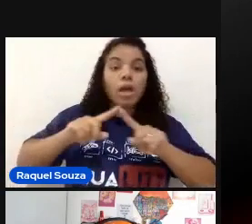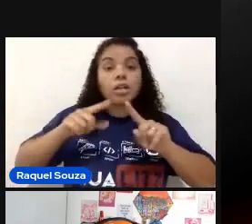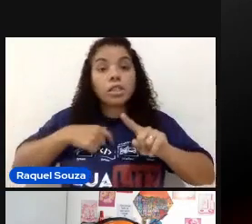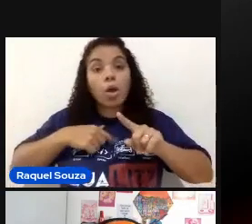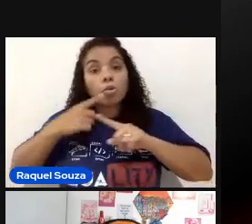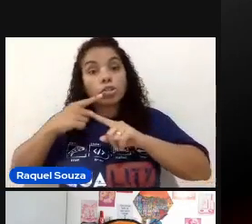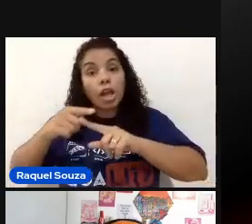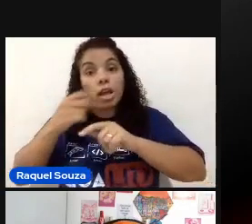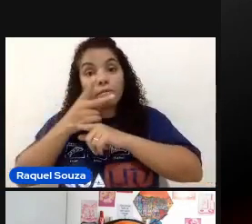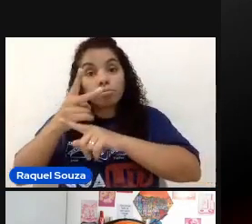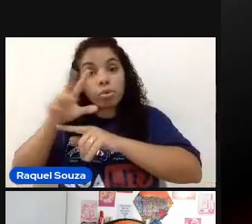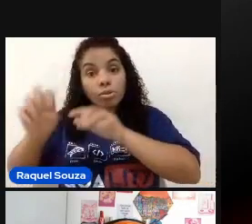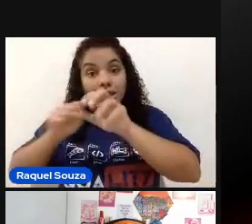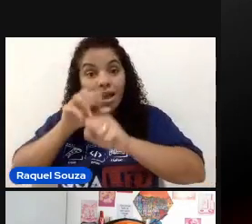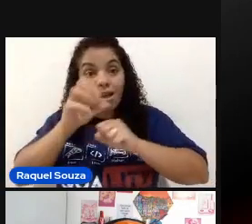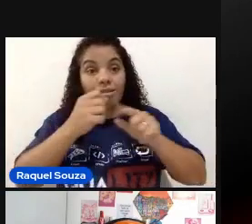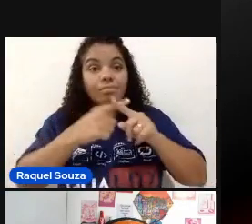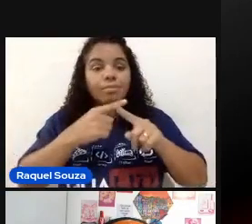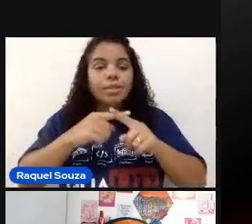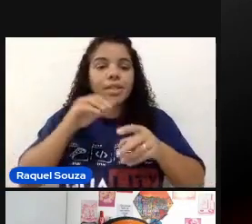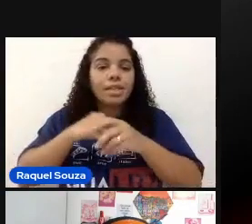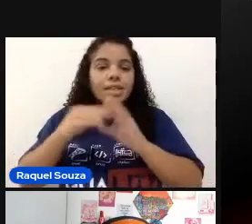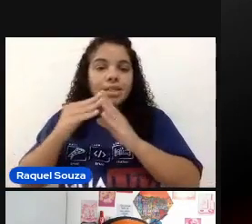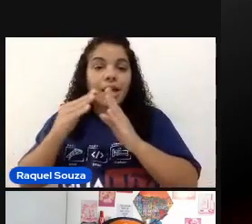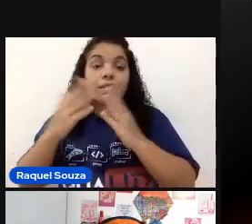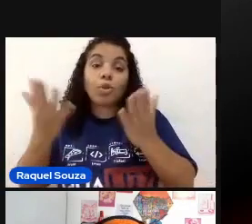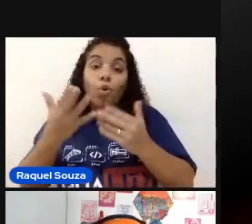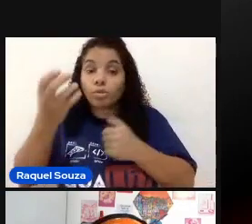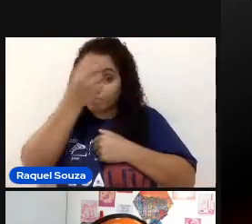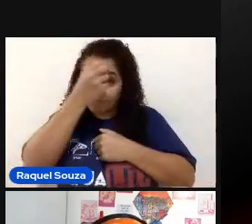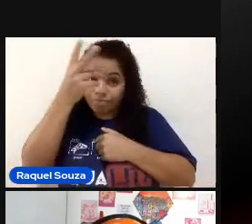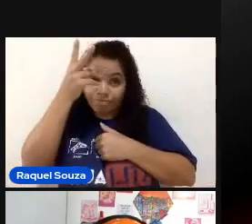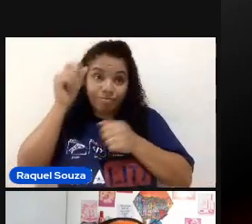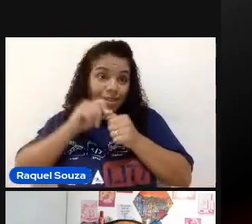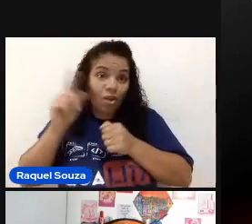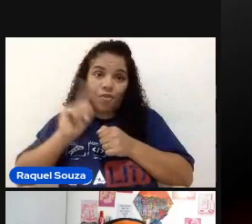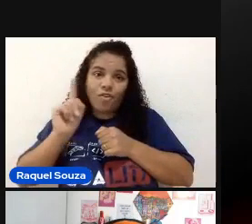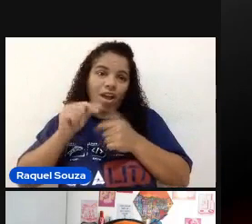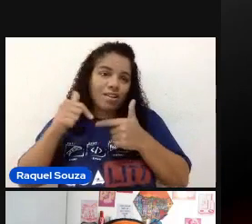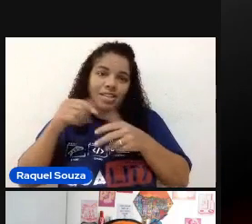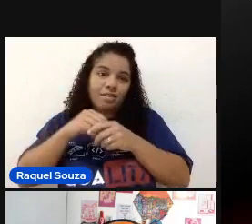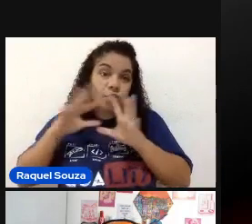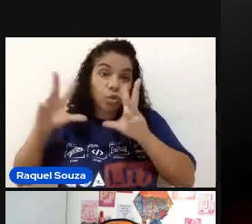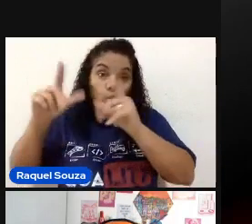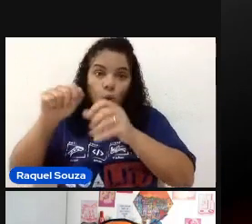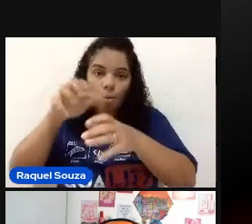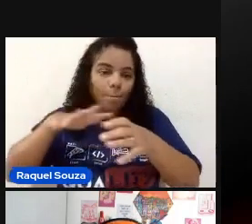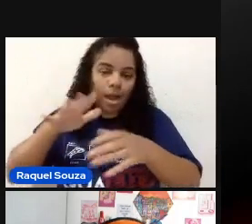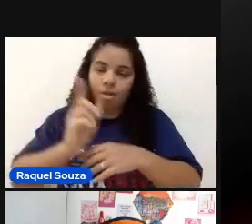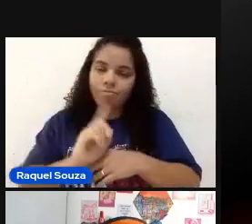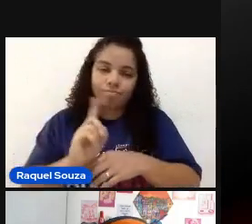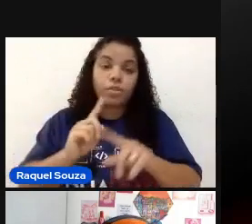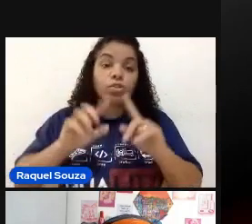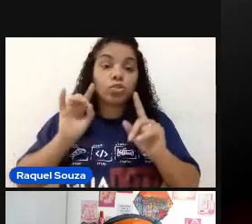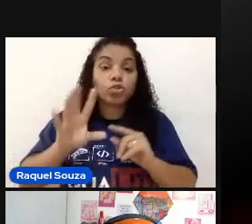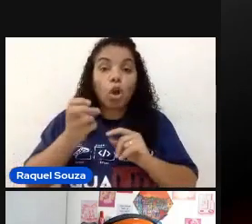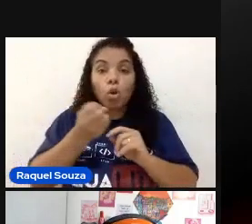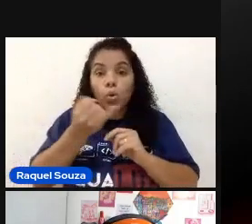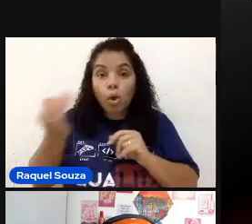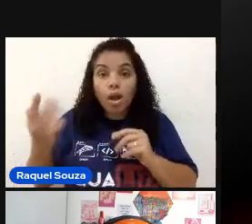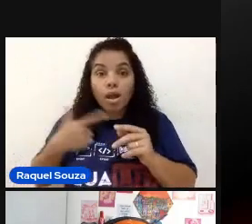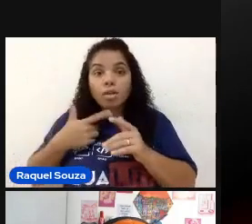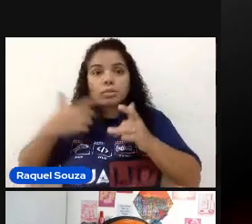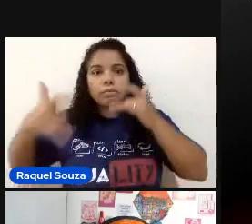que hoje, infelizmente, a prefeitura não faz esse tipo de serviço em todos os bairros, somente quando a quantidade de resíduos é